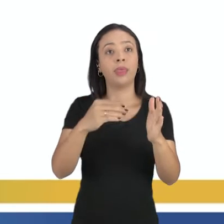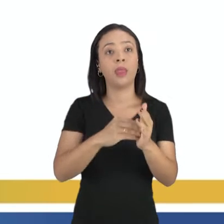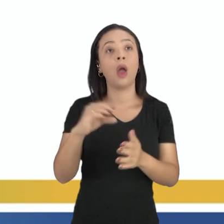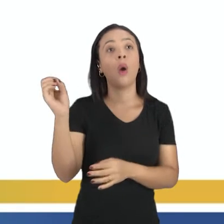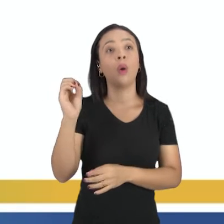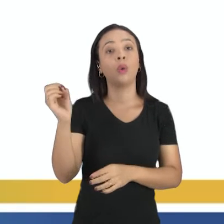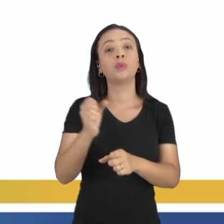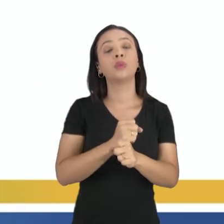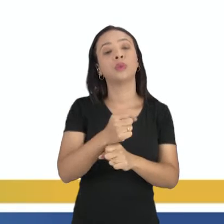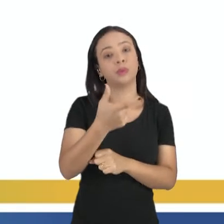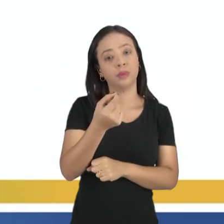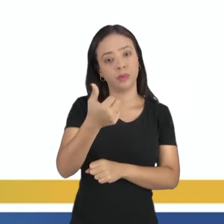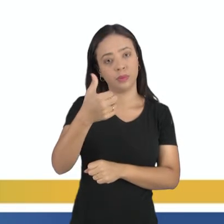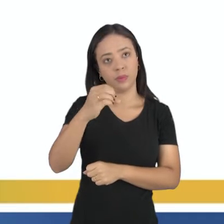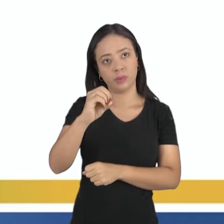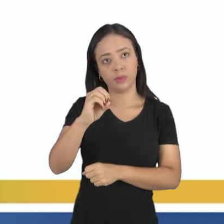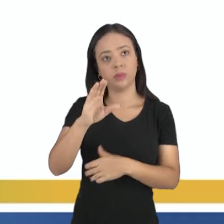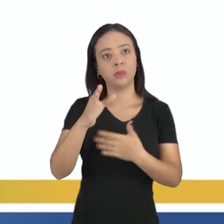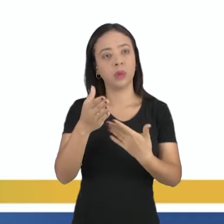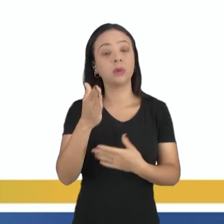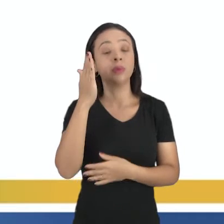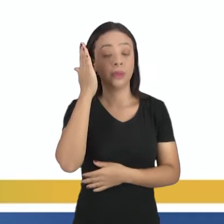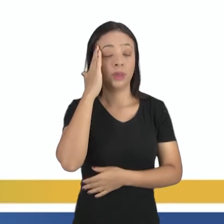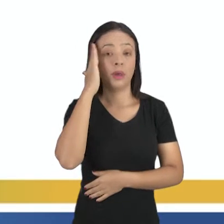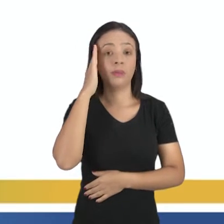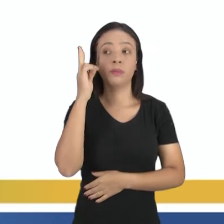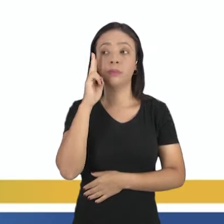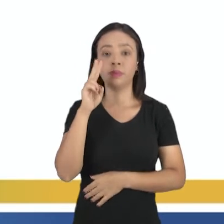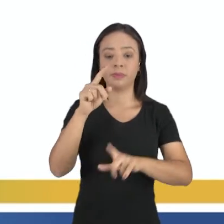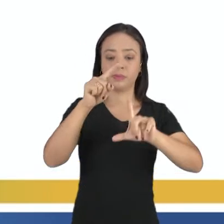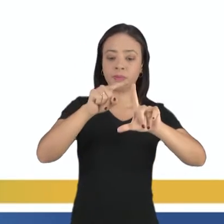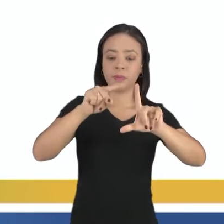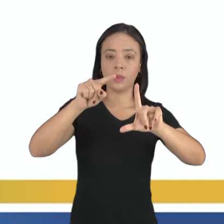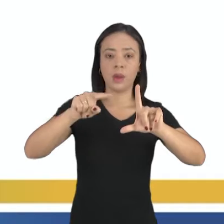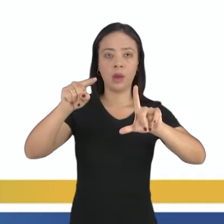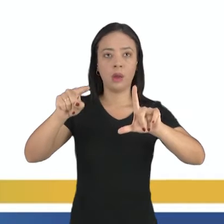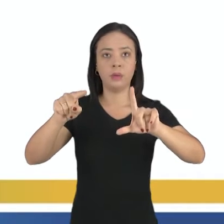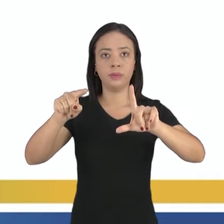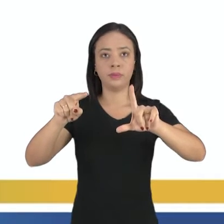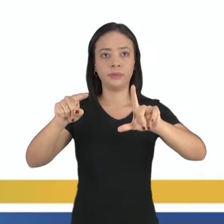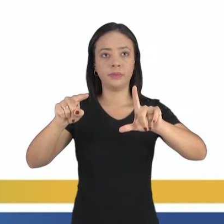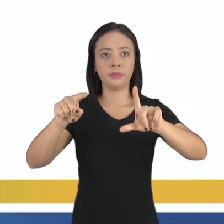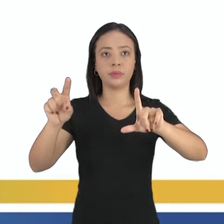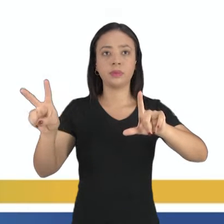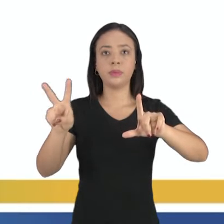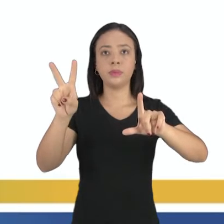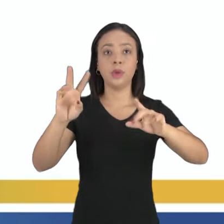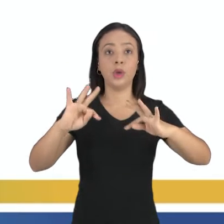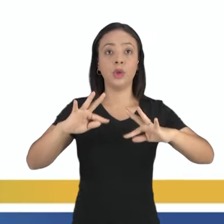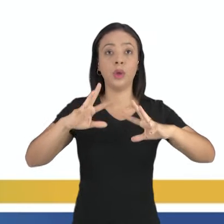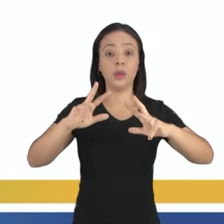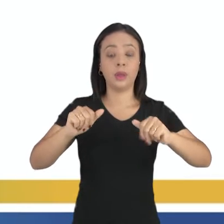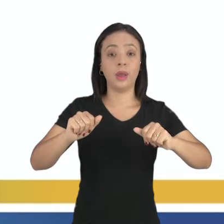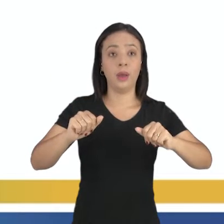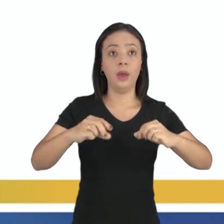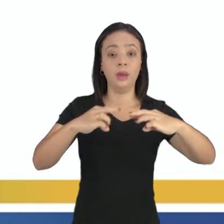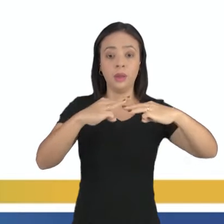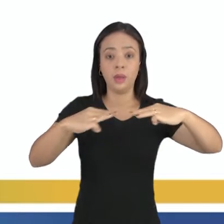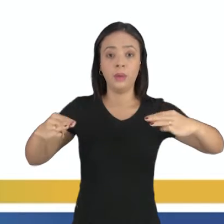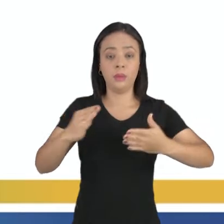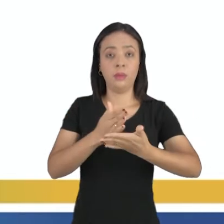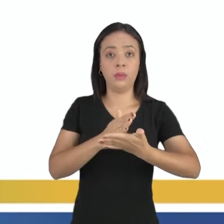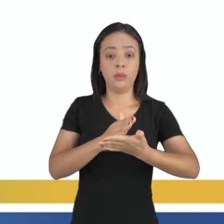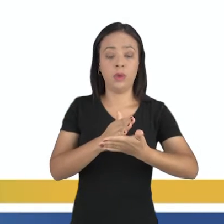2010. Então, com base nesse gráfico, qual seria o valor da parte inteira da mediana dos